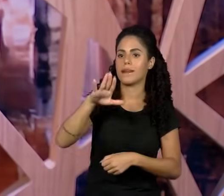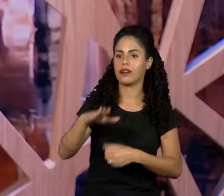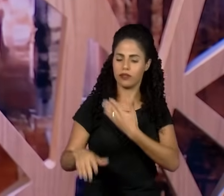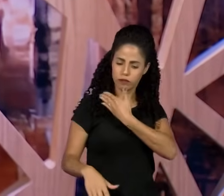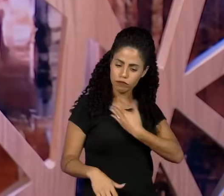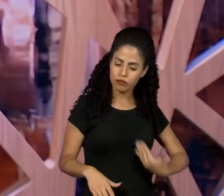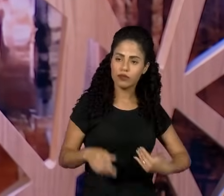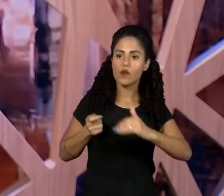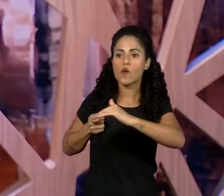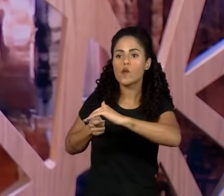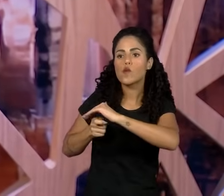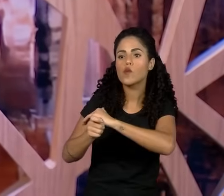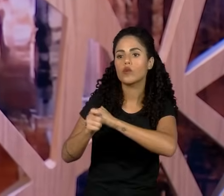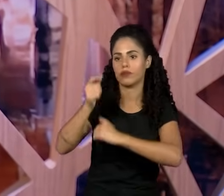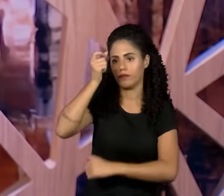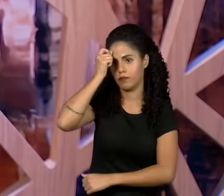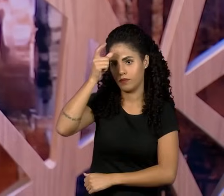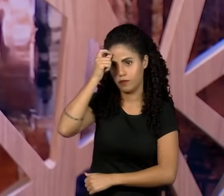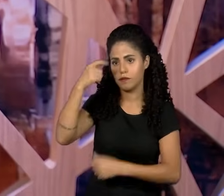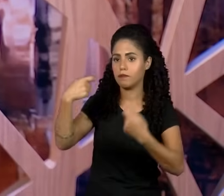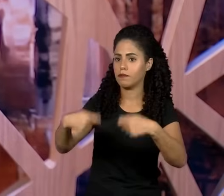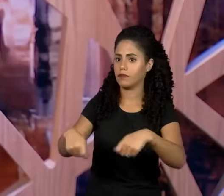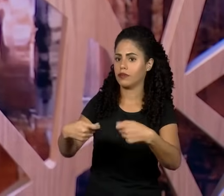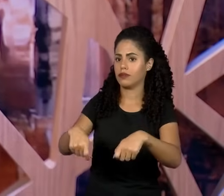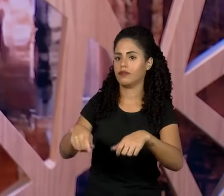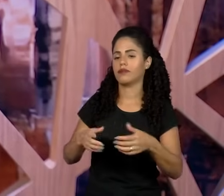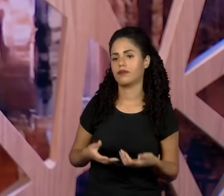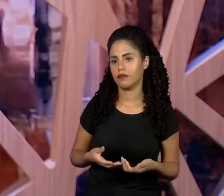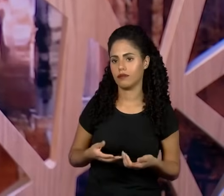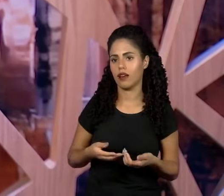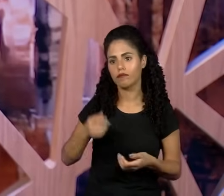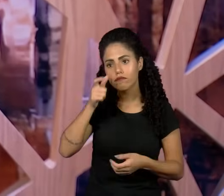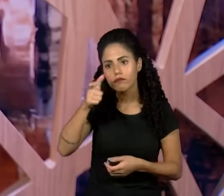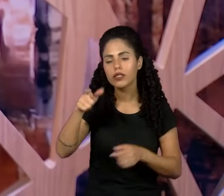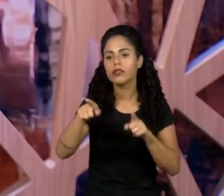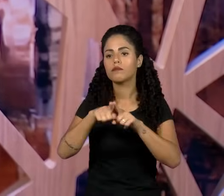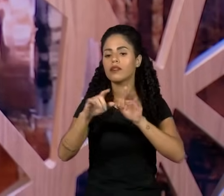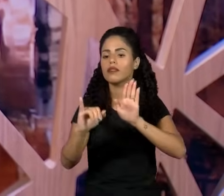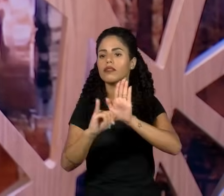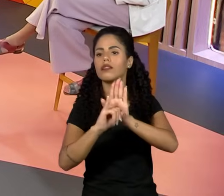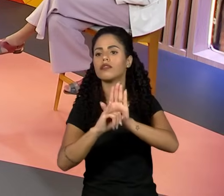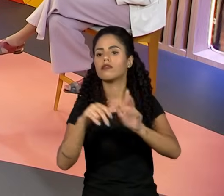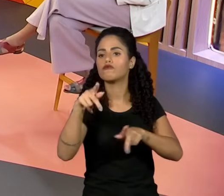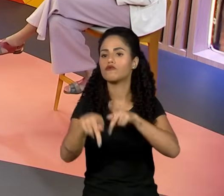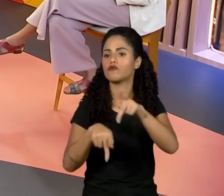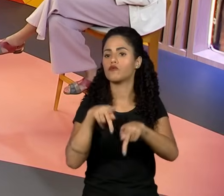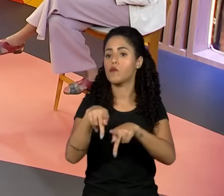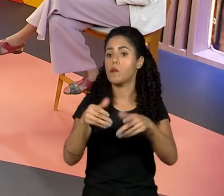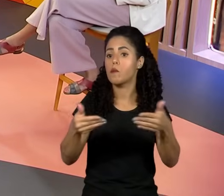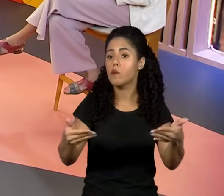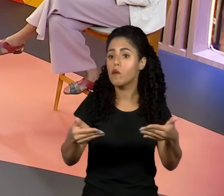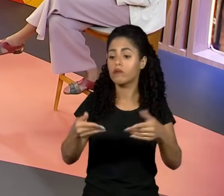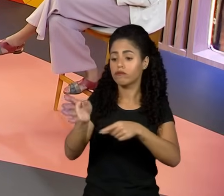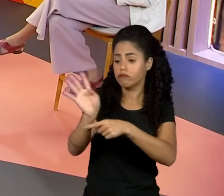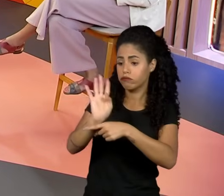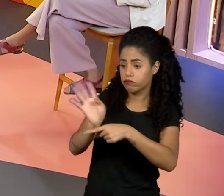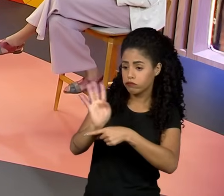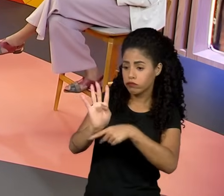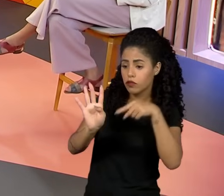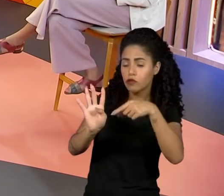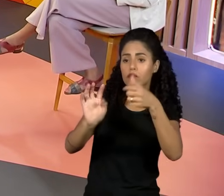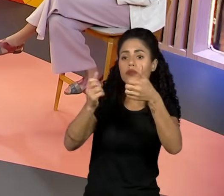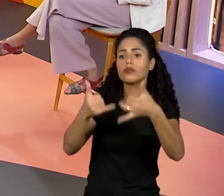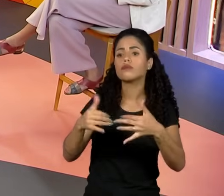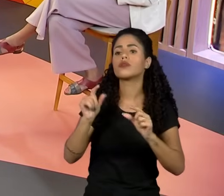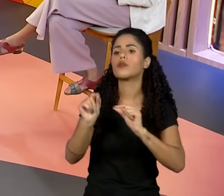que é o interesse da cultura, que é o interesse da economia, que é o interesse também da identidade nacional, né? Estamos falando aí de filmes que